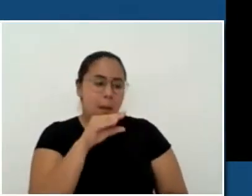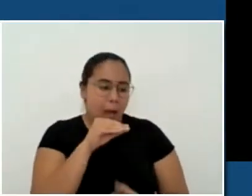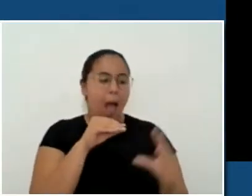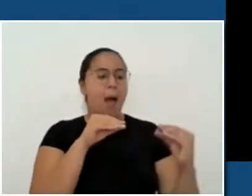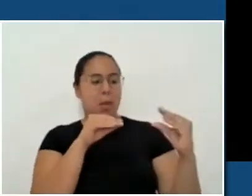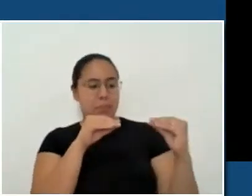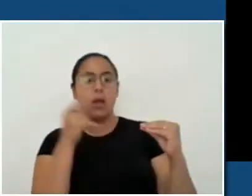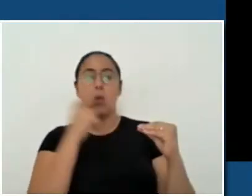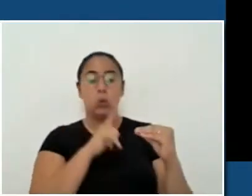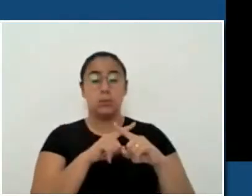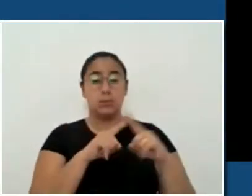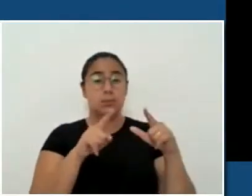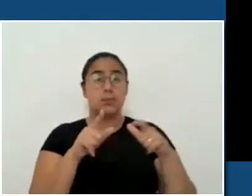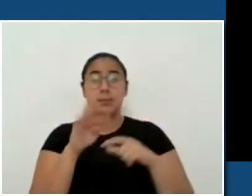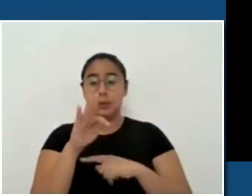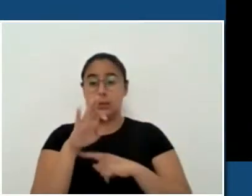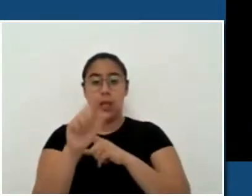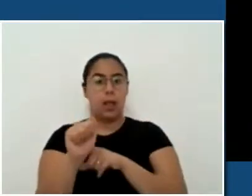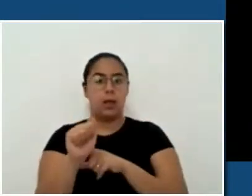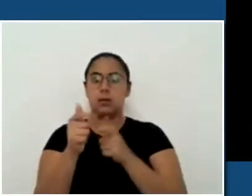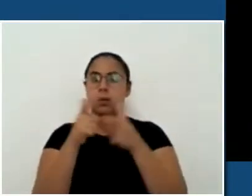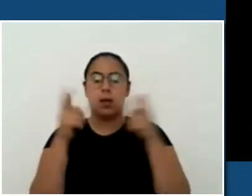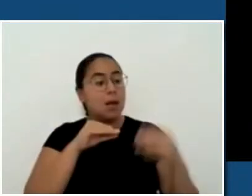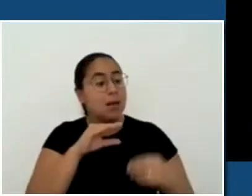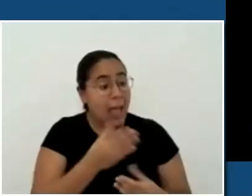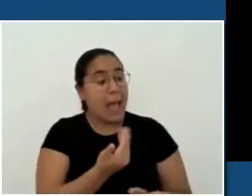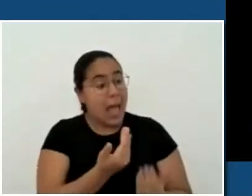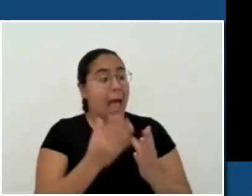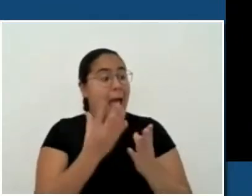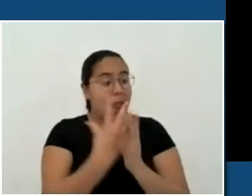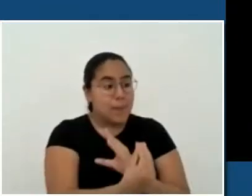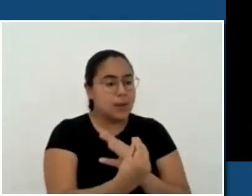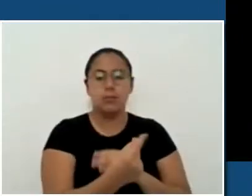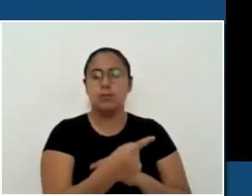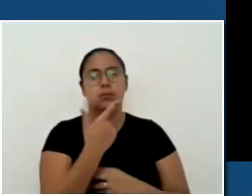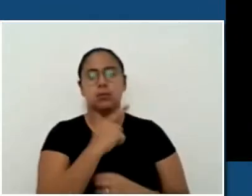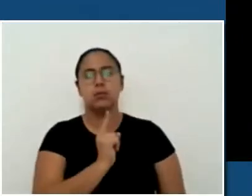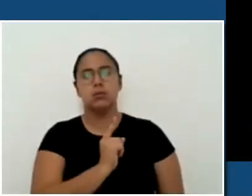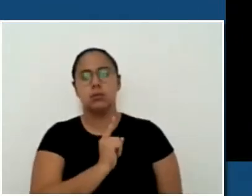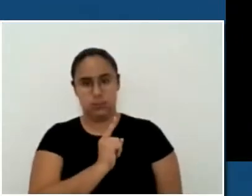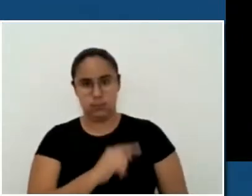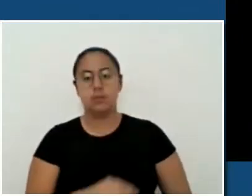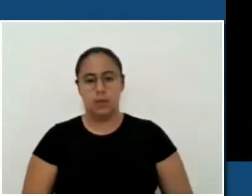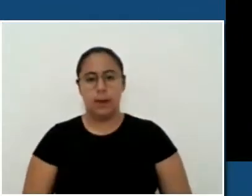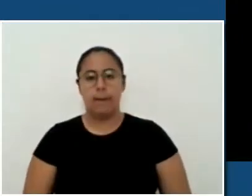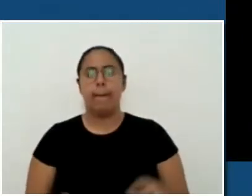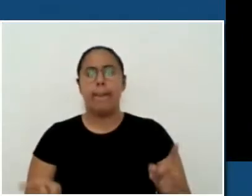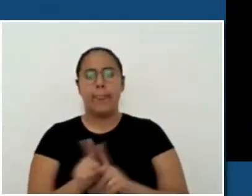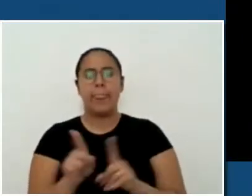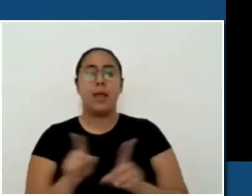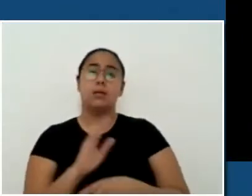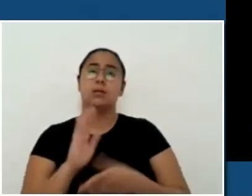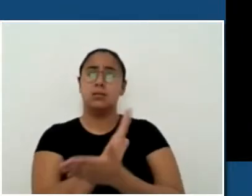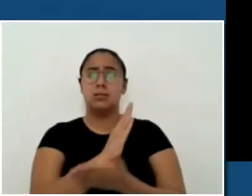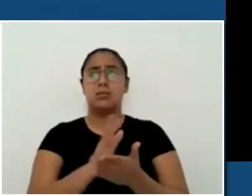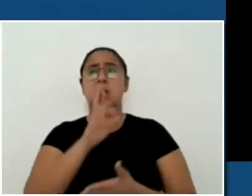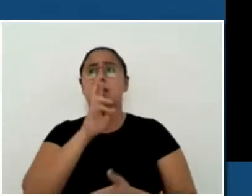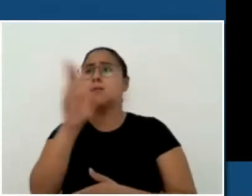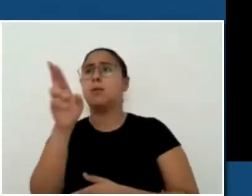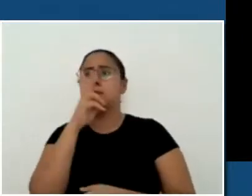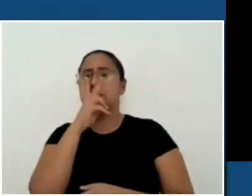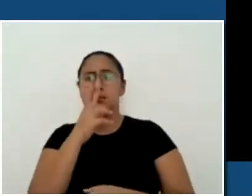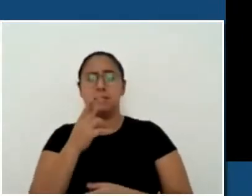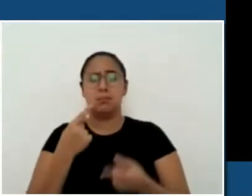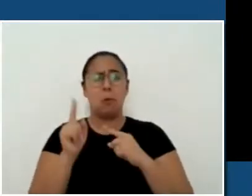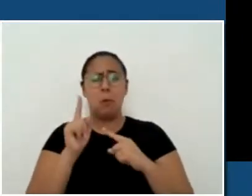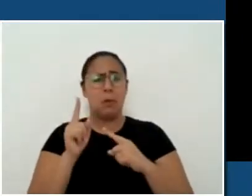obedece comandos. Os dois têm dão respostas inapropriadas muitas vezes,